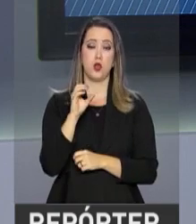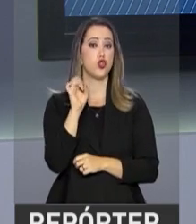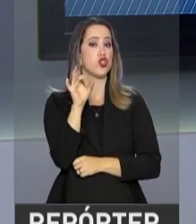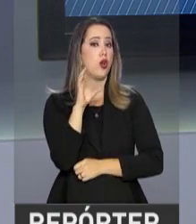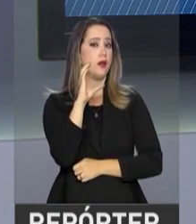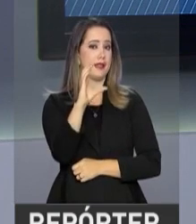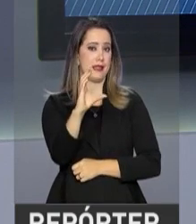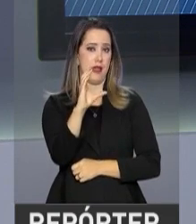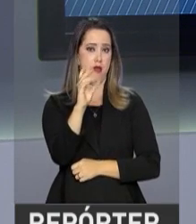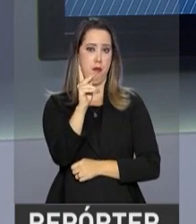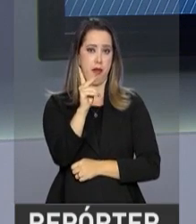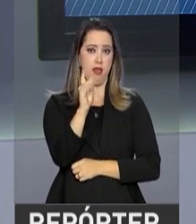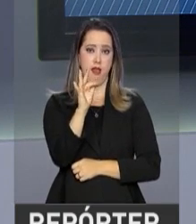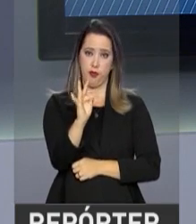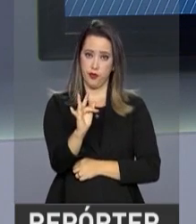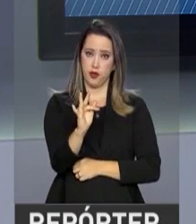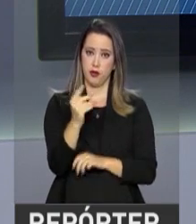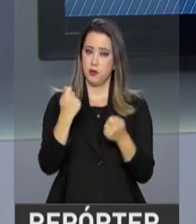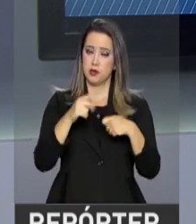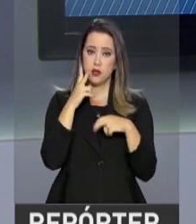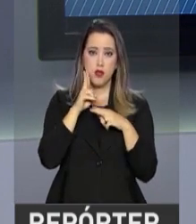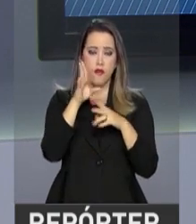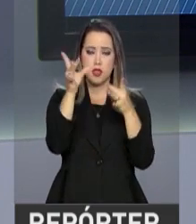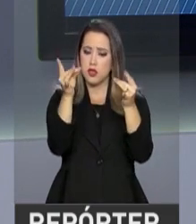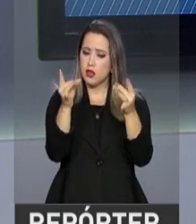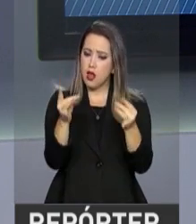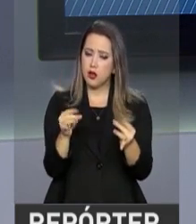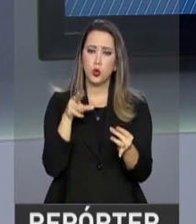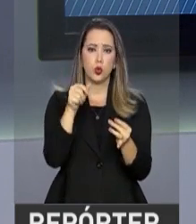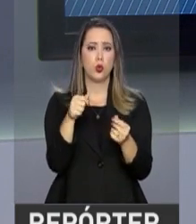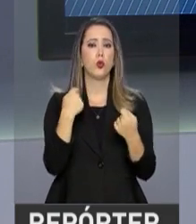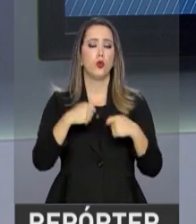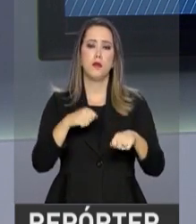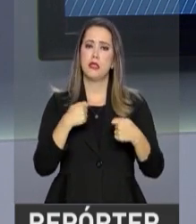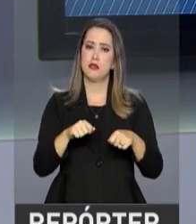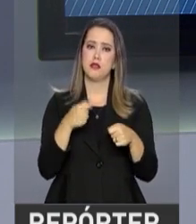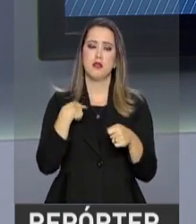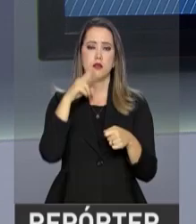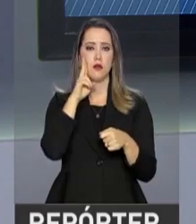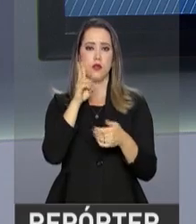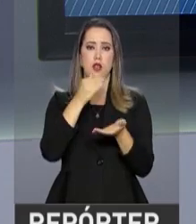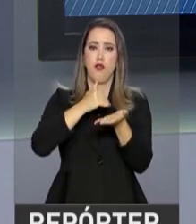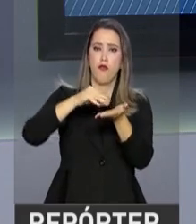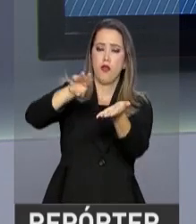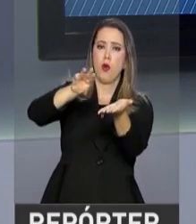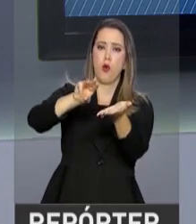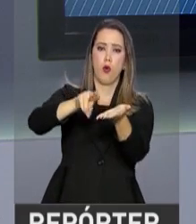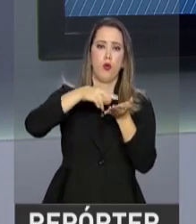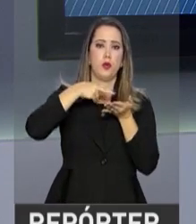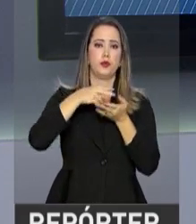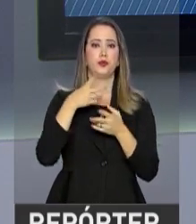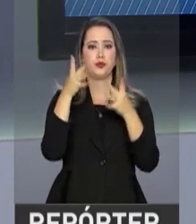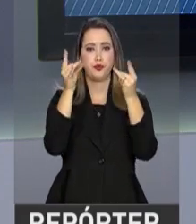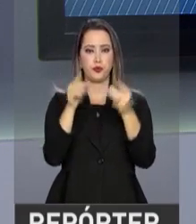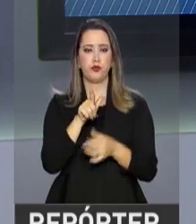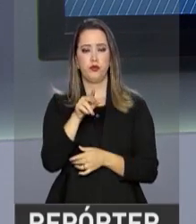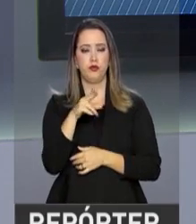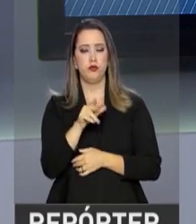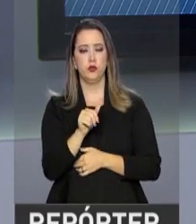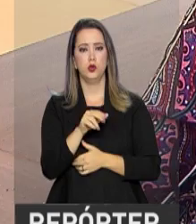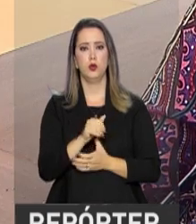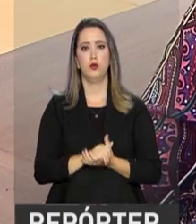cpf vai ser possível acompanhar todos os produtos em uma mesma tela confira os detalhes na reportagem de lona